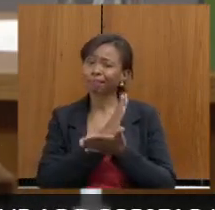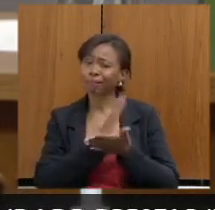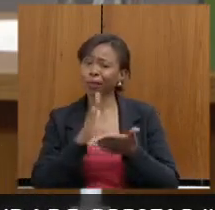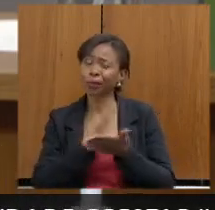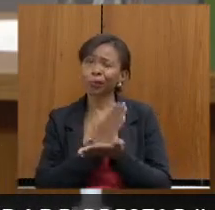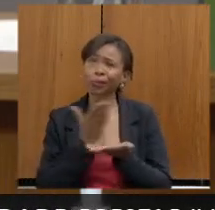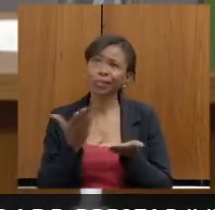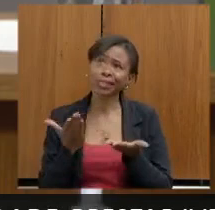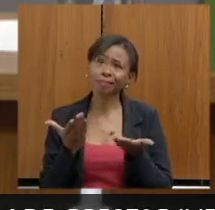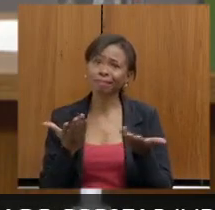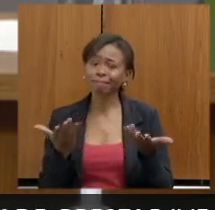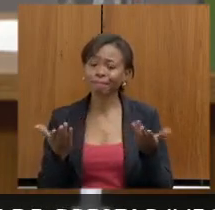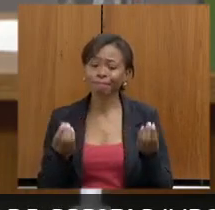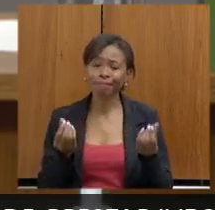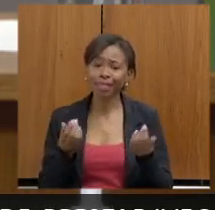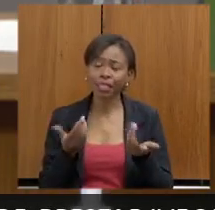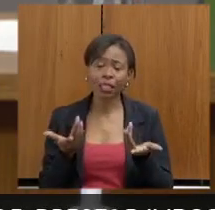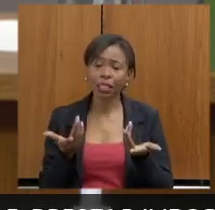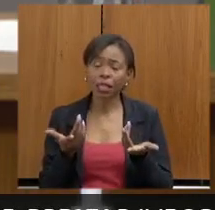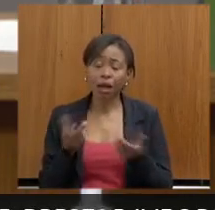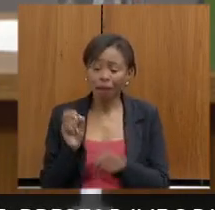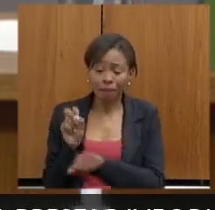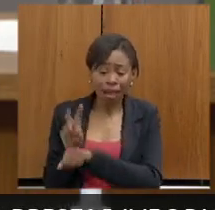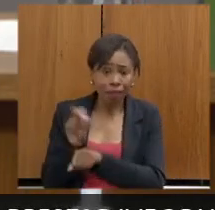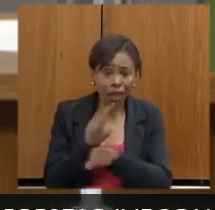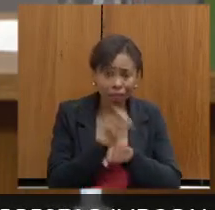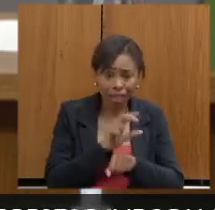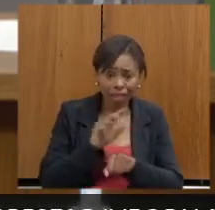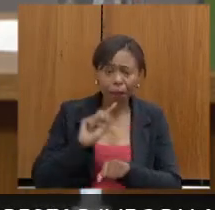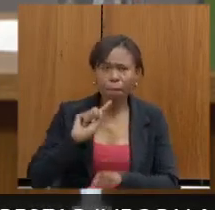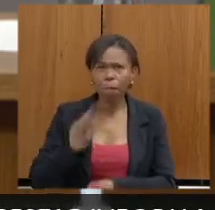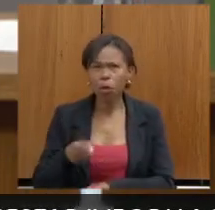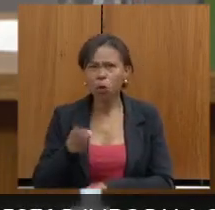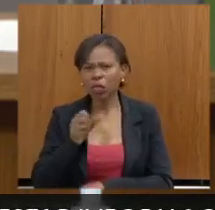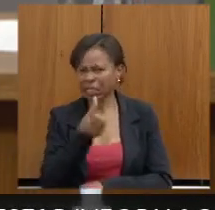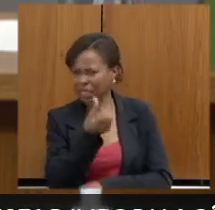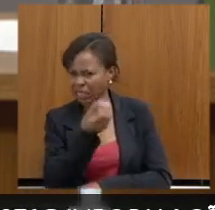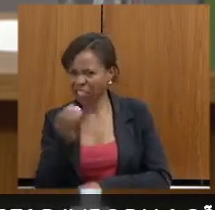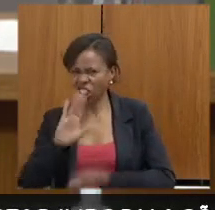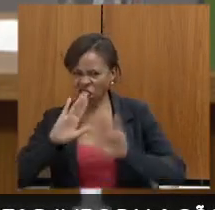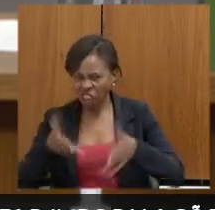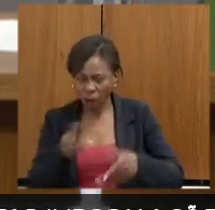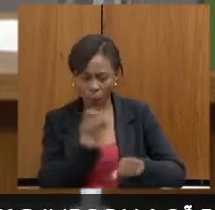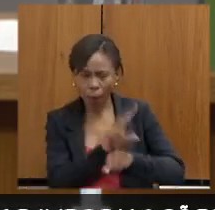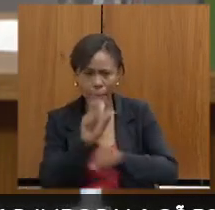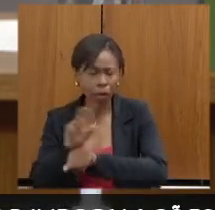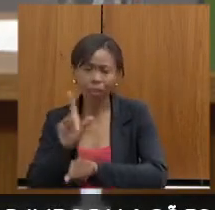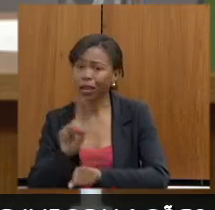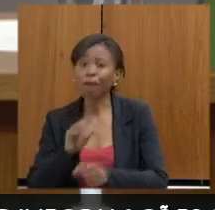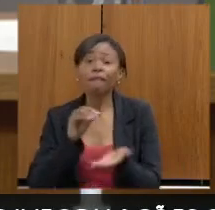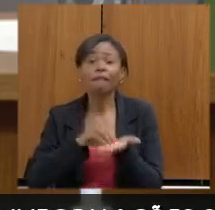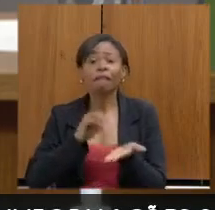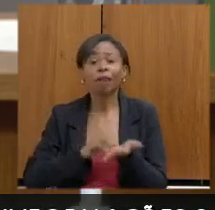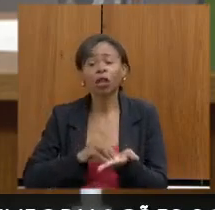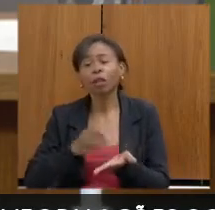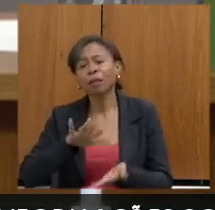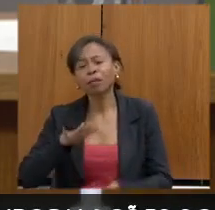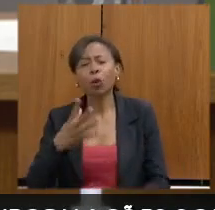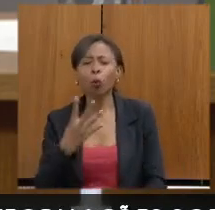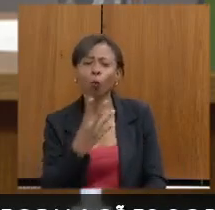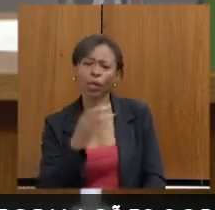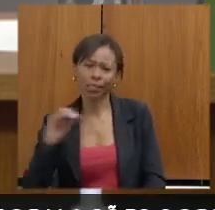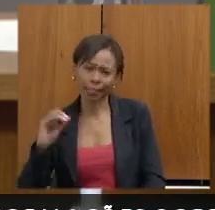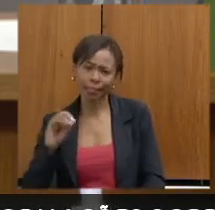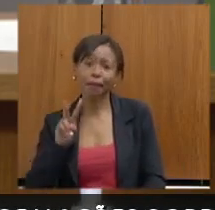preencheu as essas essas vagas todas disponibilizadas mais de 1.600 Então tá faltando ainda quase 400 aí nós